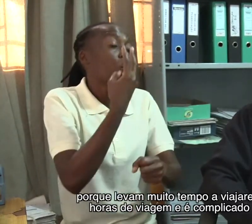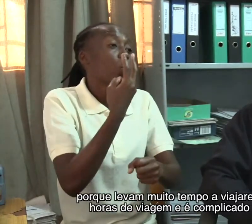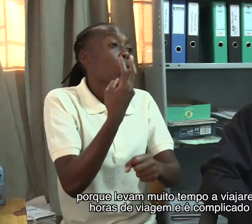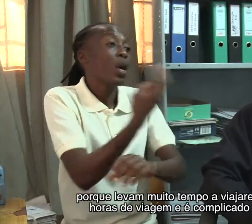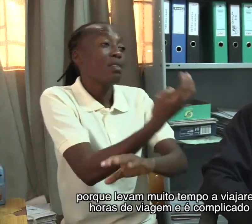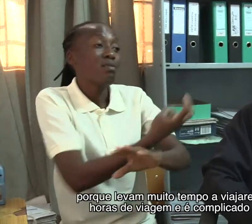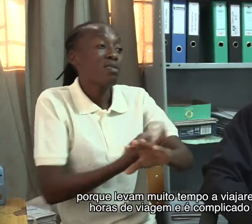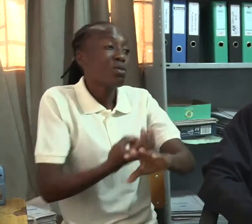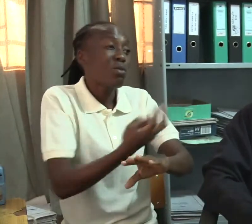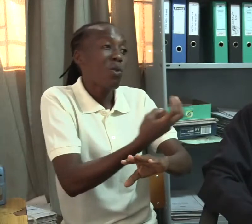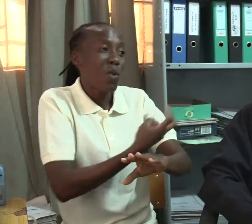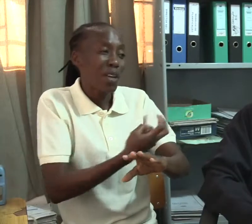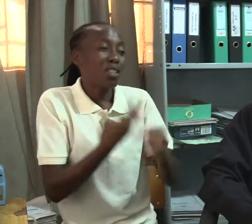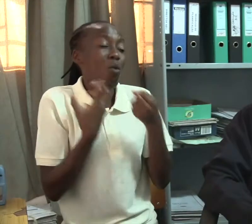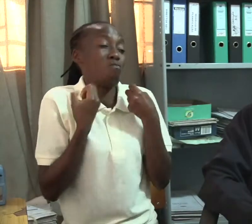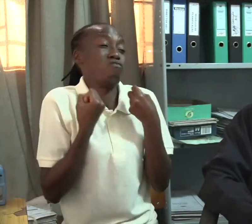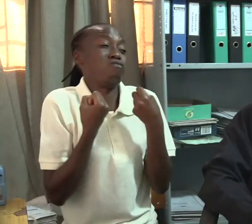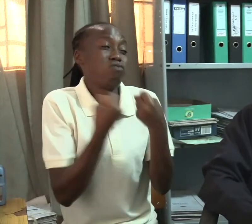complicado para eles.